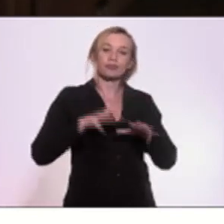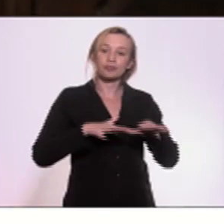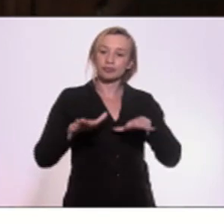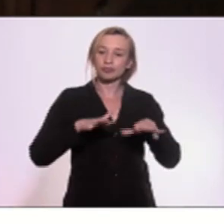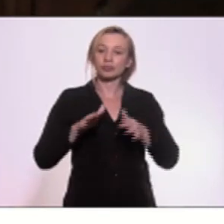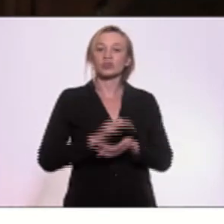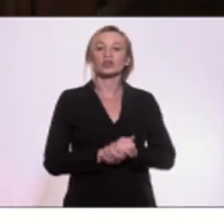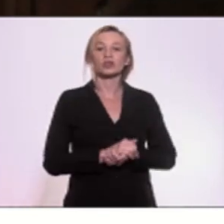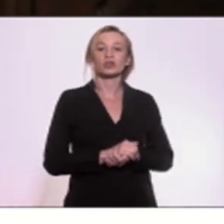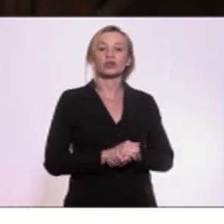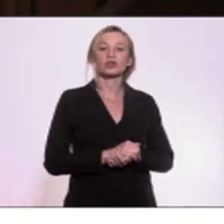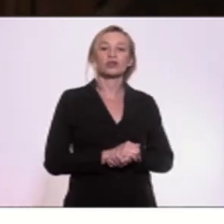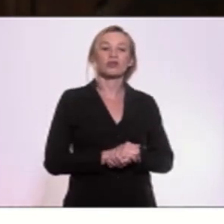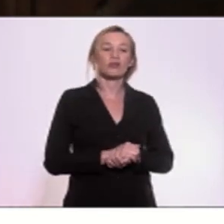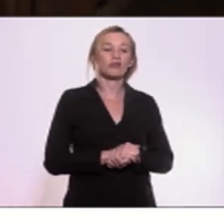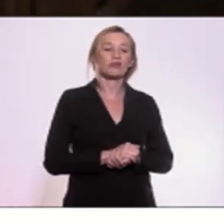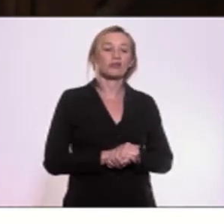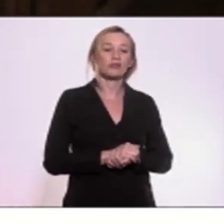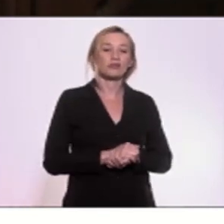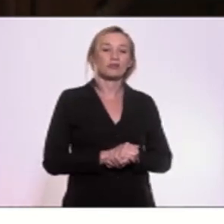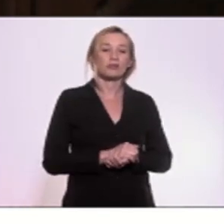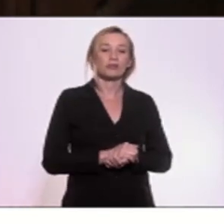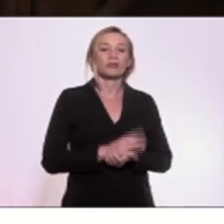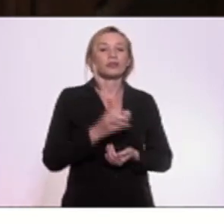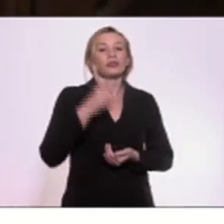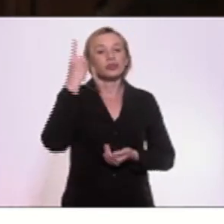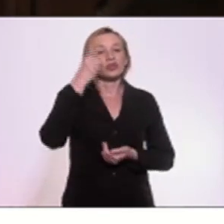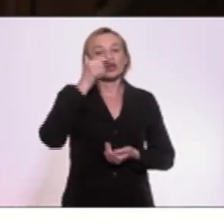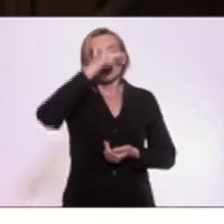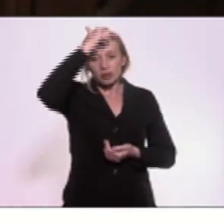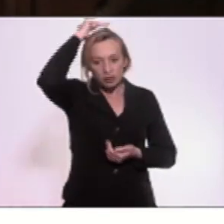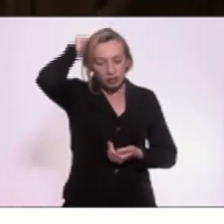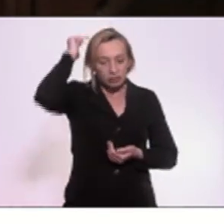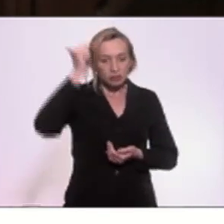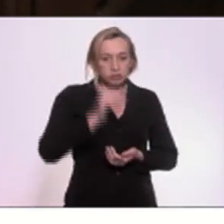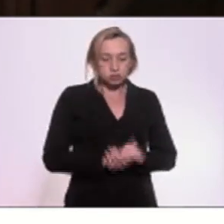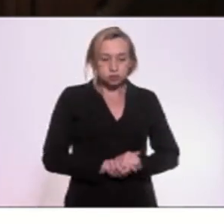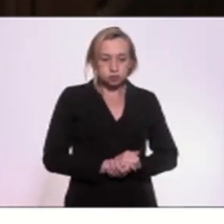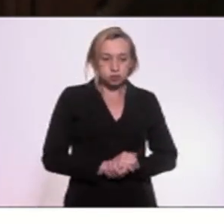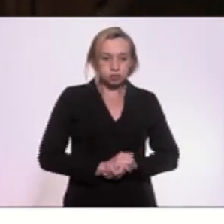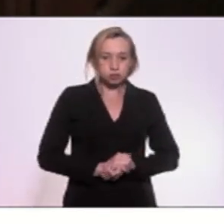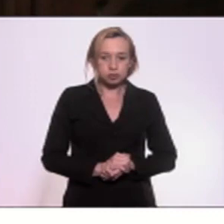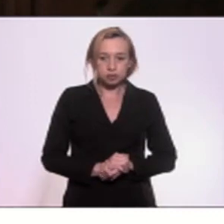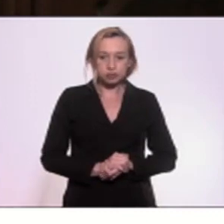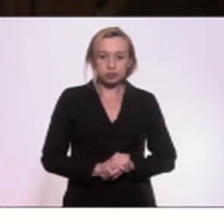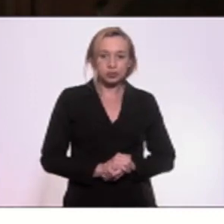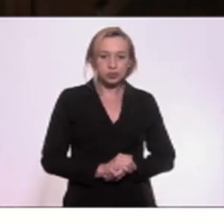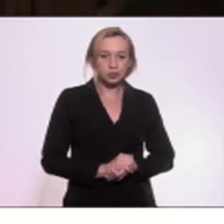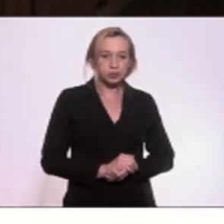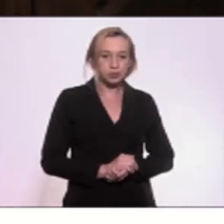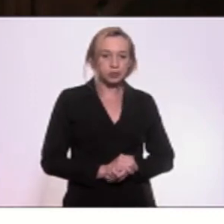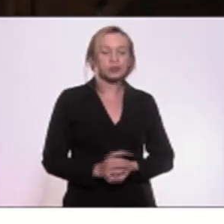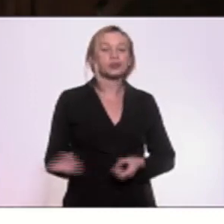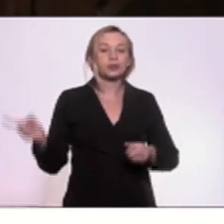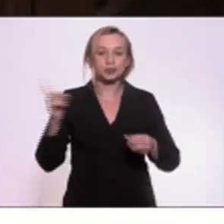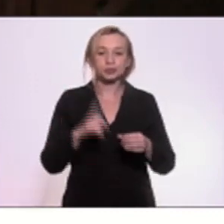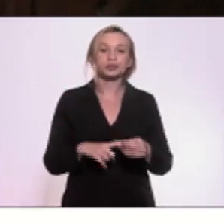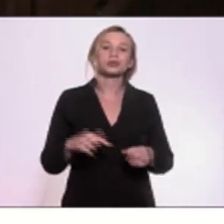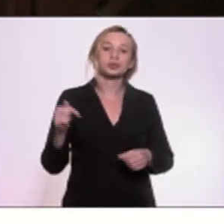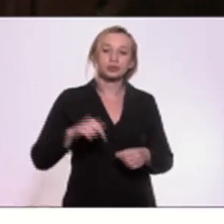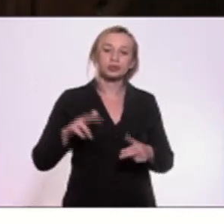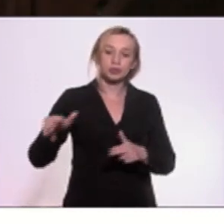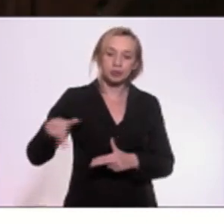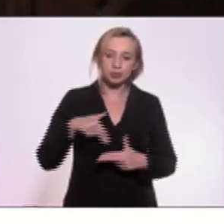manifestação feita pelo deputado Luiz Paulo, que em certa medida ele retomou aqui no plenário, na